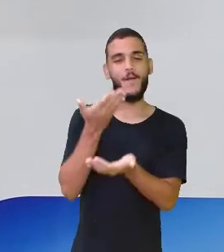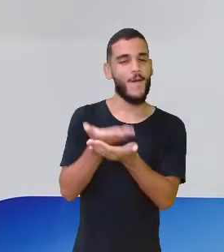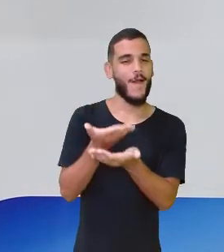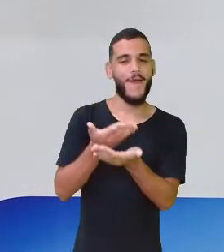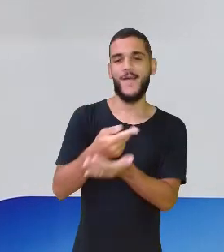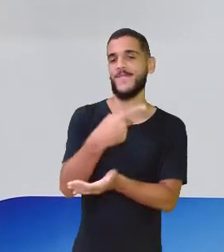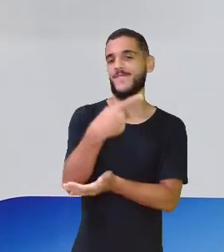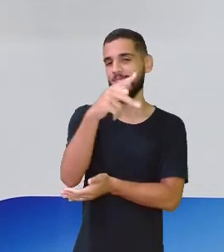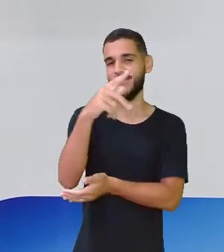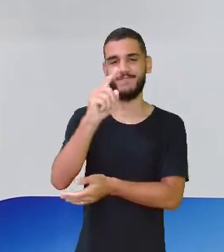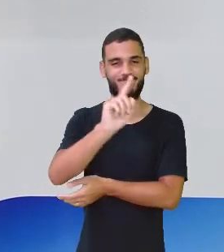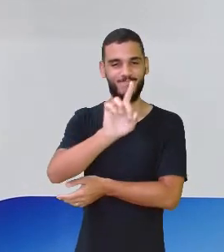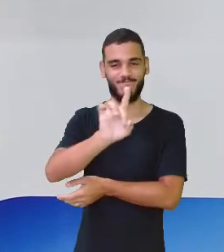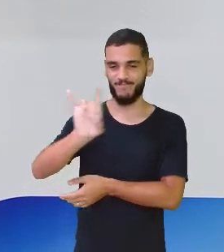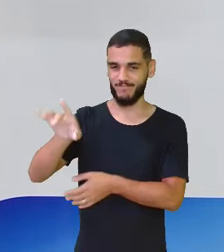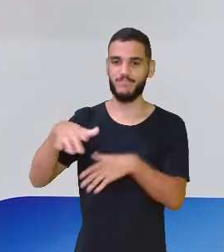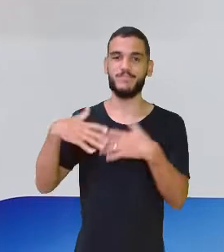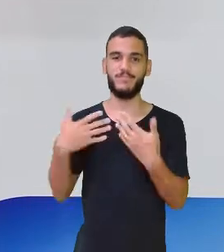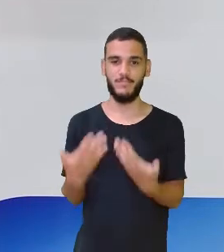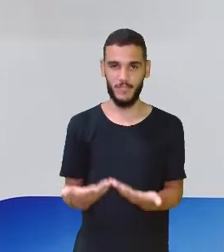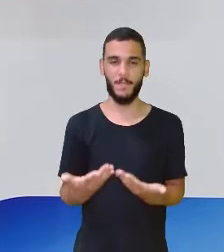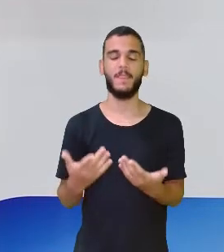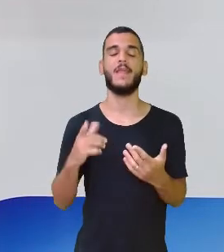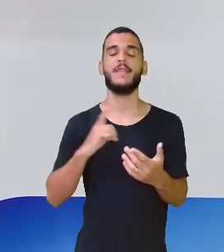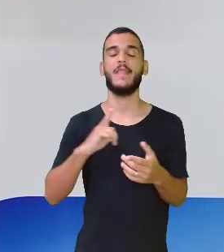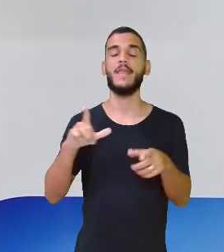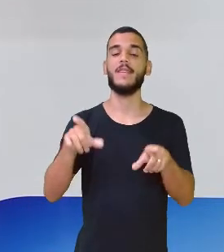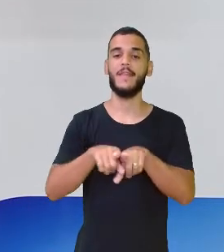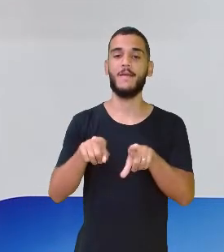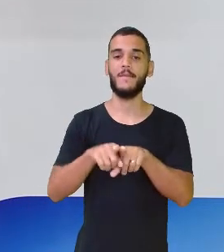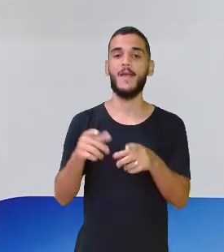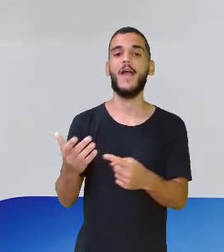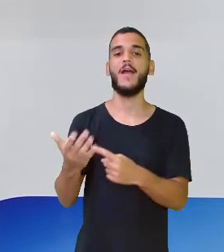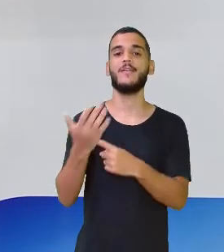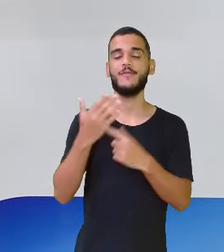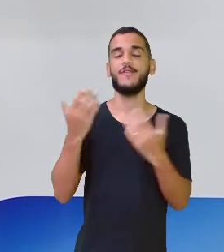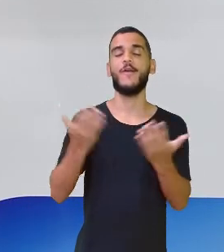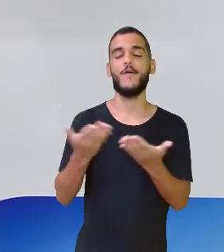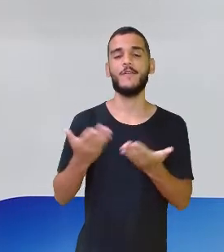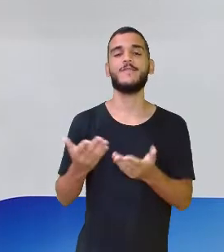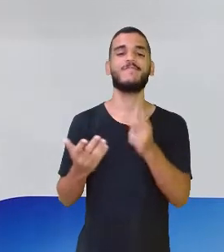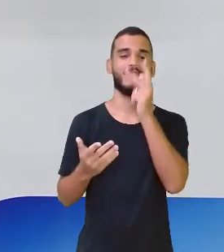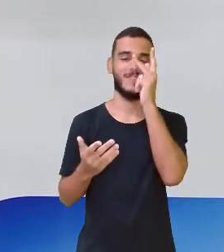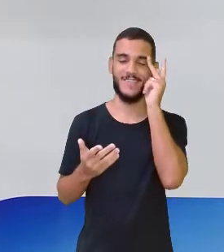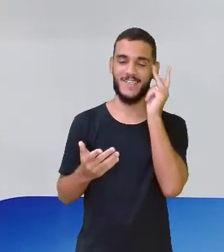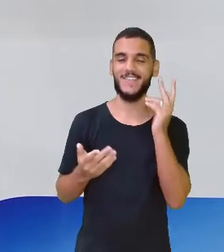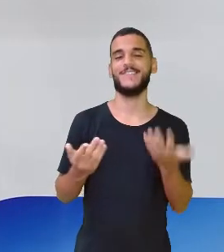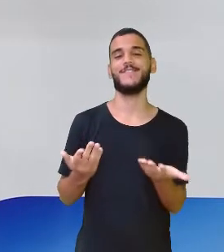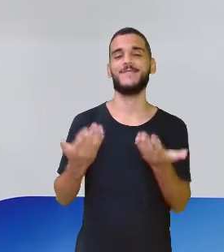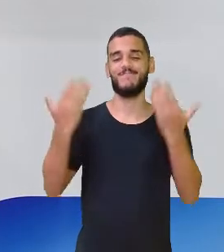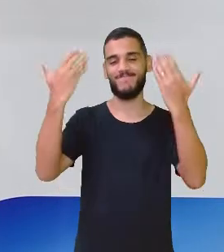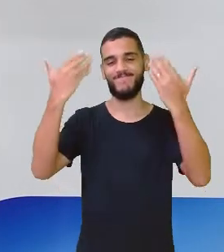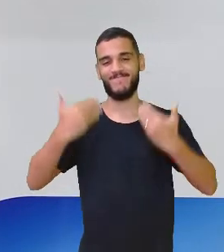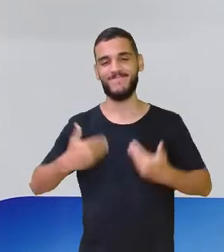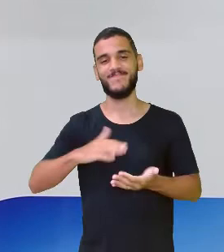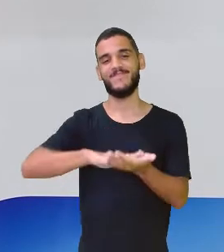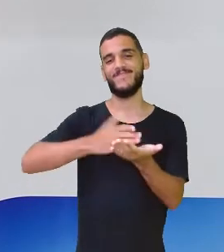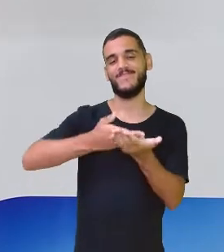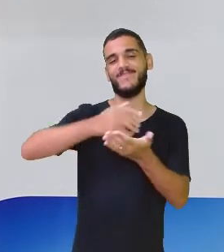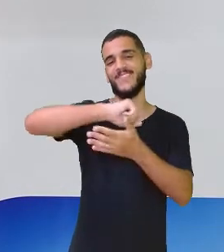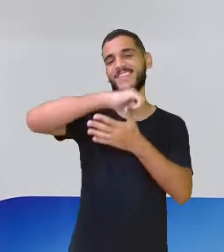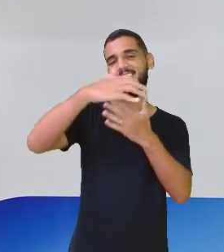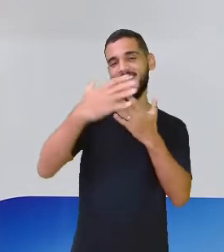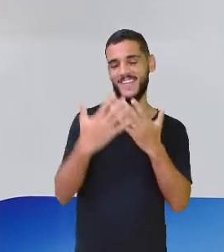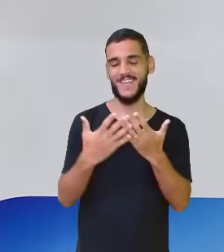vocês. Então, nesse sentido, a gente conta aqui com a ajuda hoje do Klinsmann, aqui no cantinho, nosso intérprete